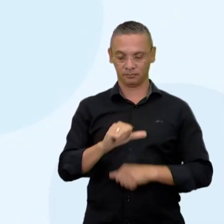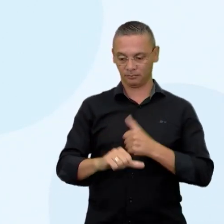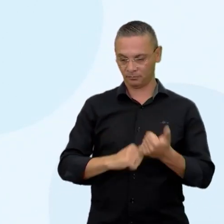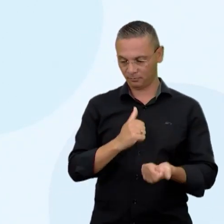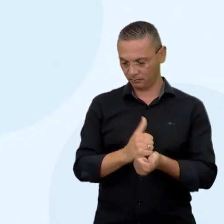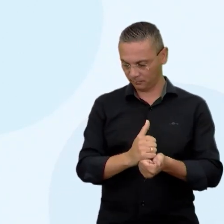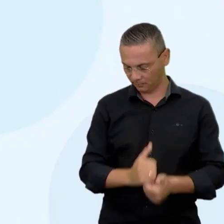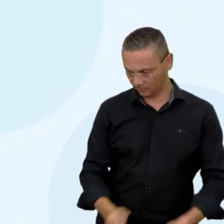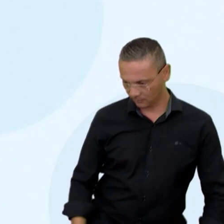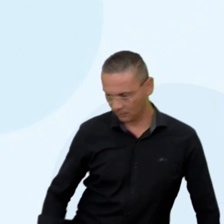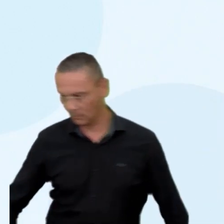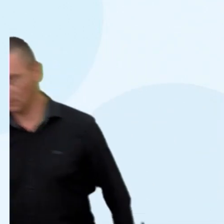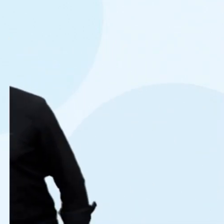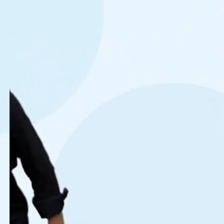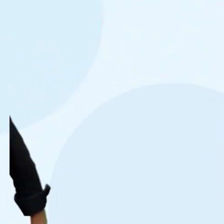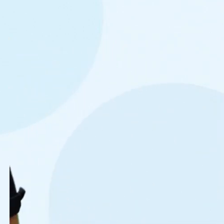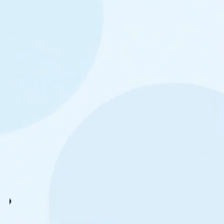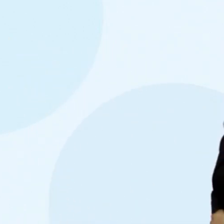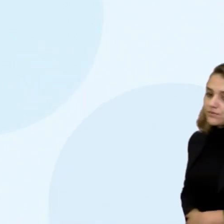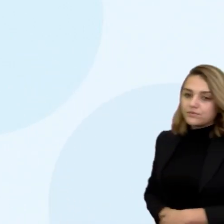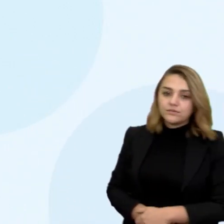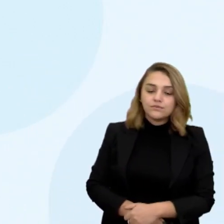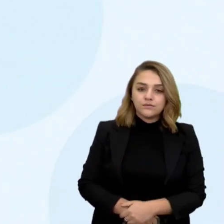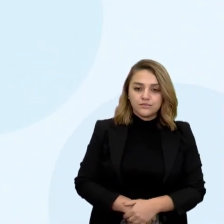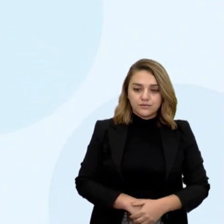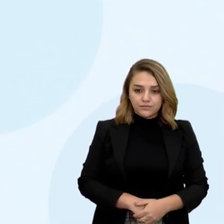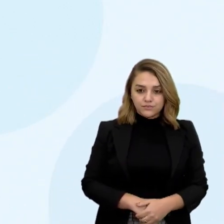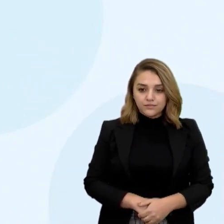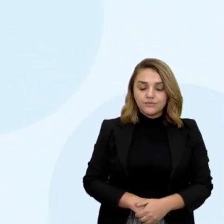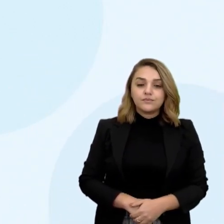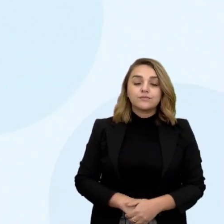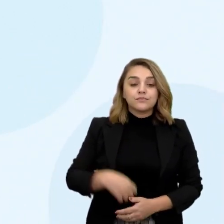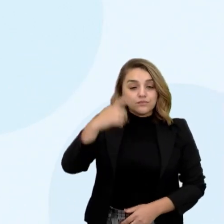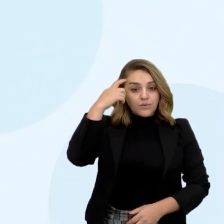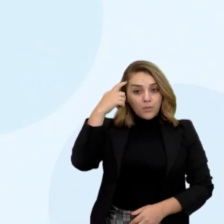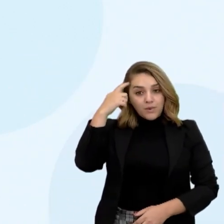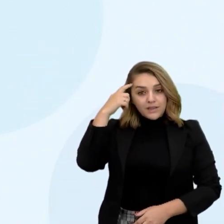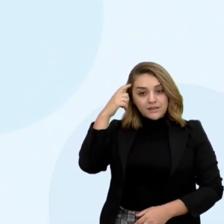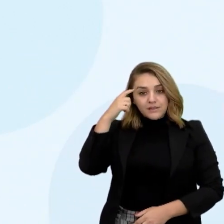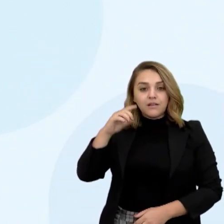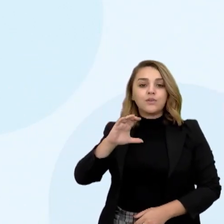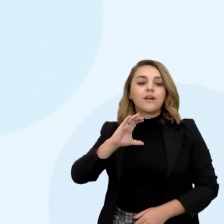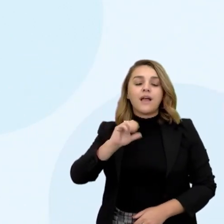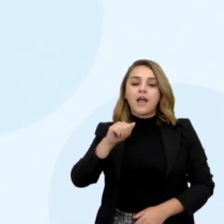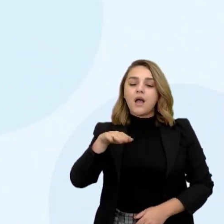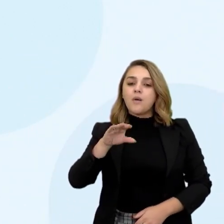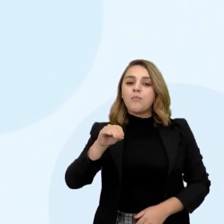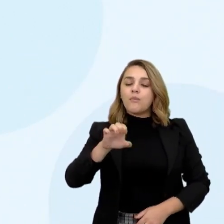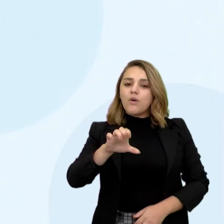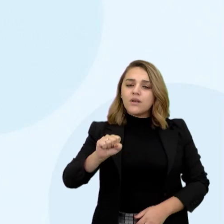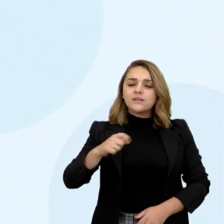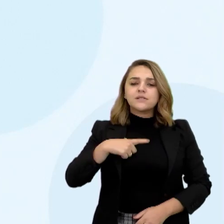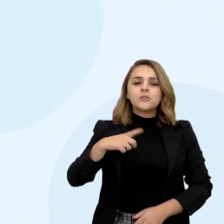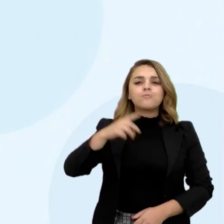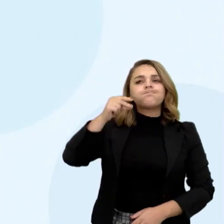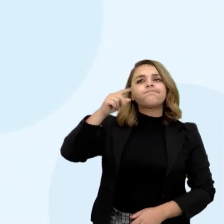vou ler de novo. Espera aí, que eu não entendi. Por favor. Eu pensei que Camões era difícil. Por muito tempo achei que a ausência é